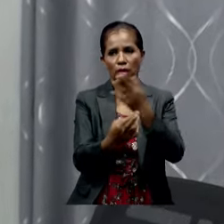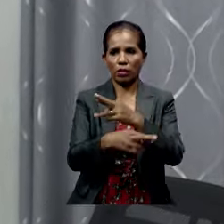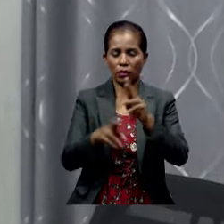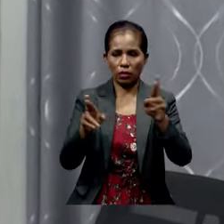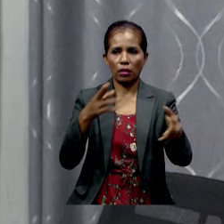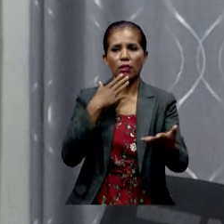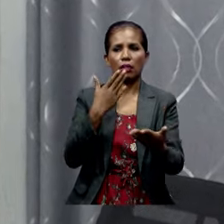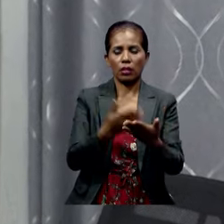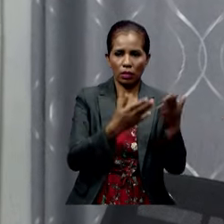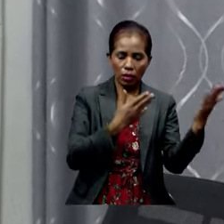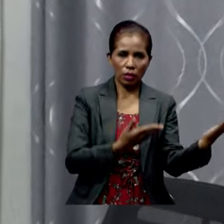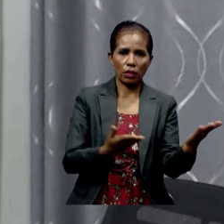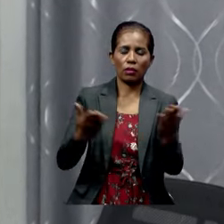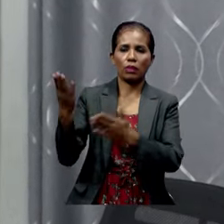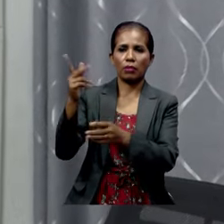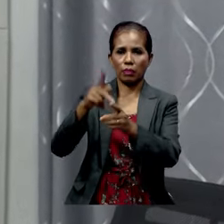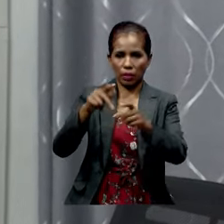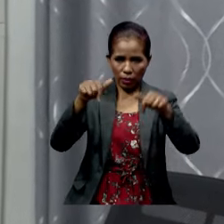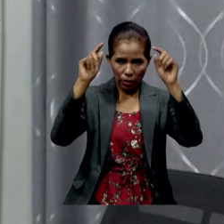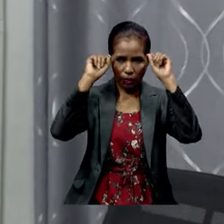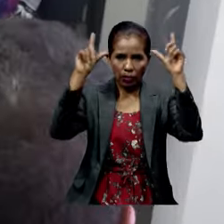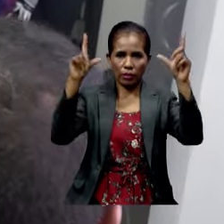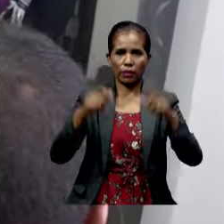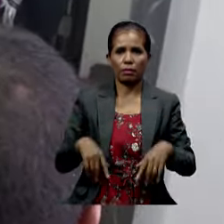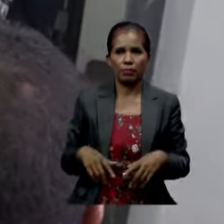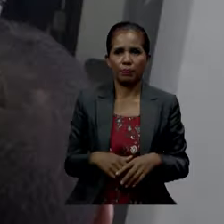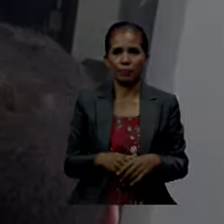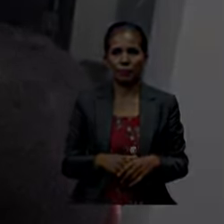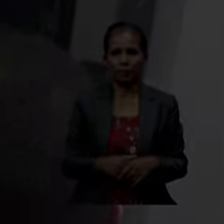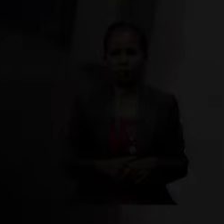viável o dada kadoras mai Timor Leste. Adair Tusimenes, Agustinho da Costa, GMN.